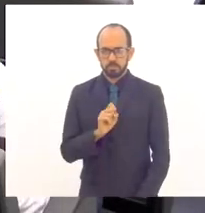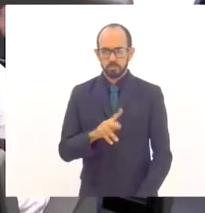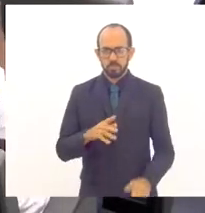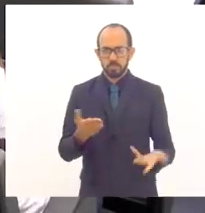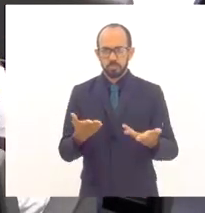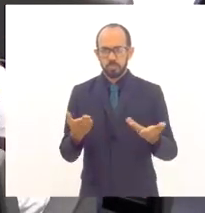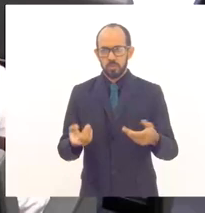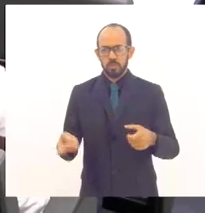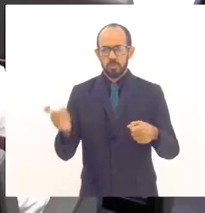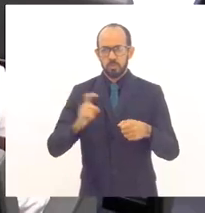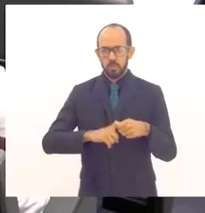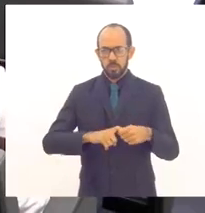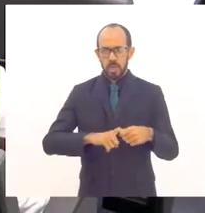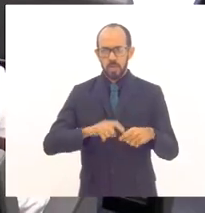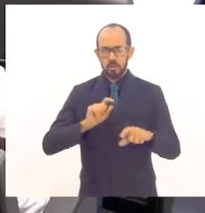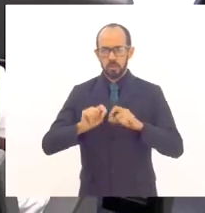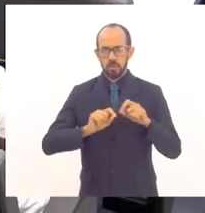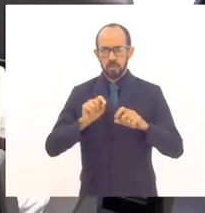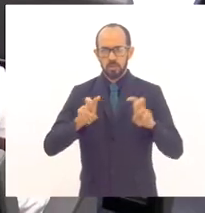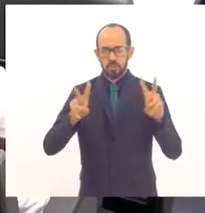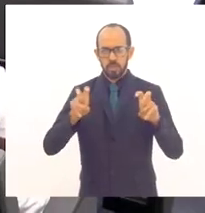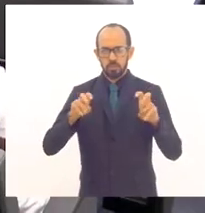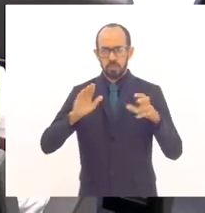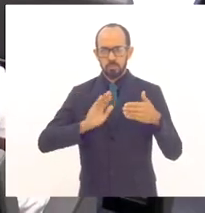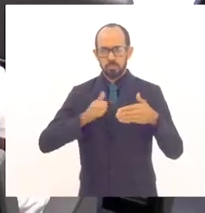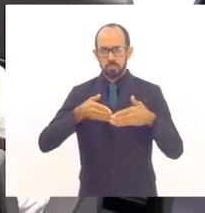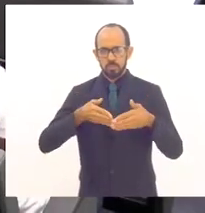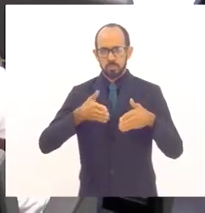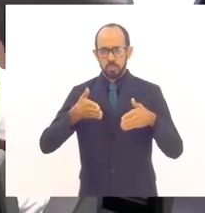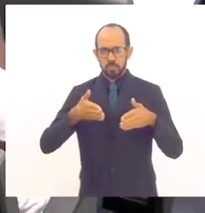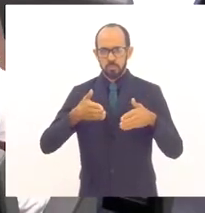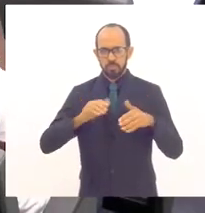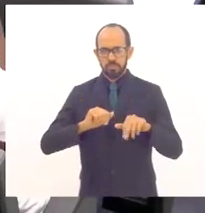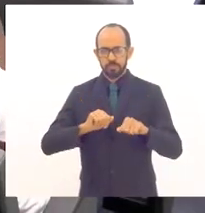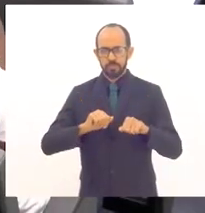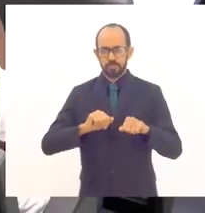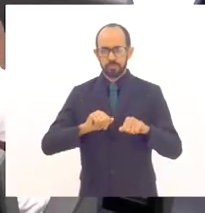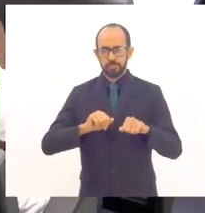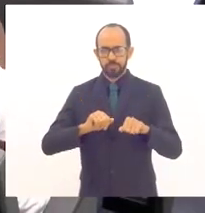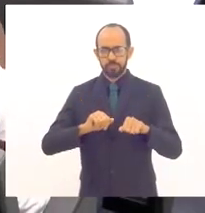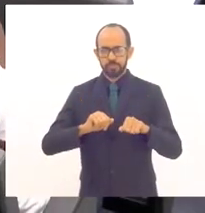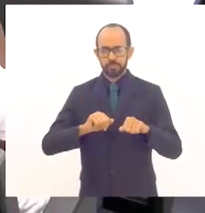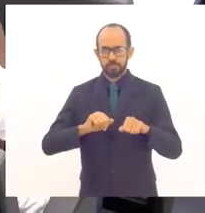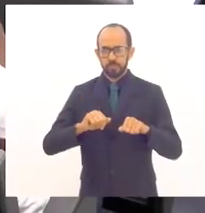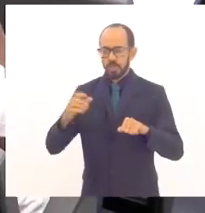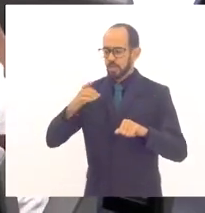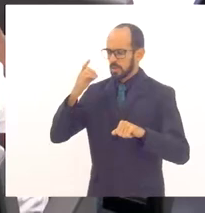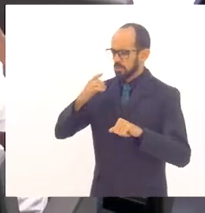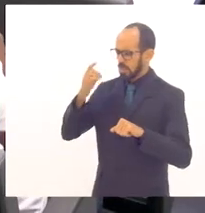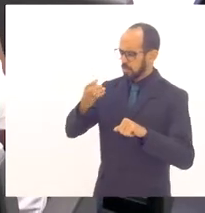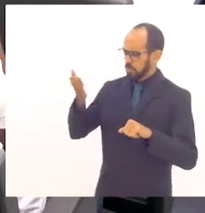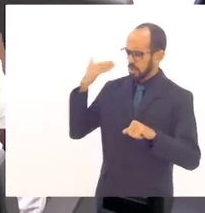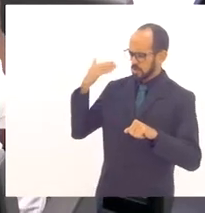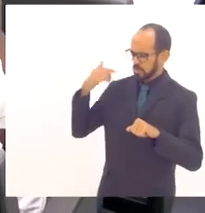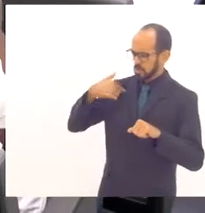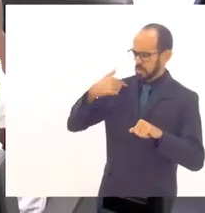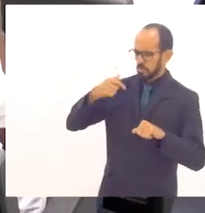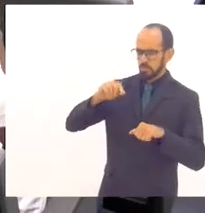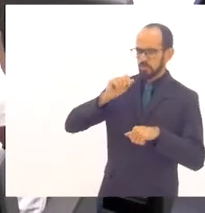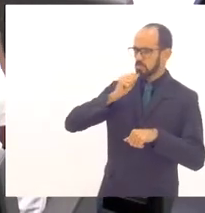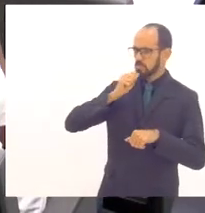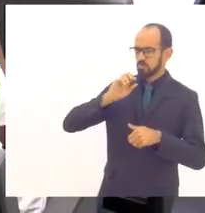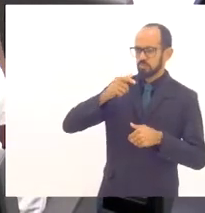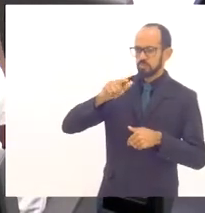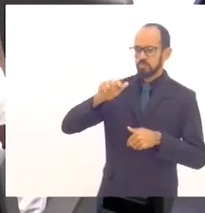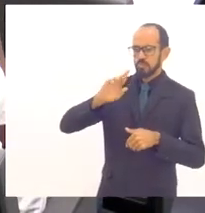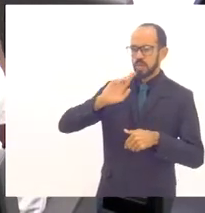então. Vamos voltar aqui ao nosso tema. Deputado, pessoal, só voltando anteriormente à minha fala, que eu não tive a resposta, e o Robertinho